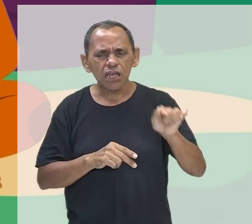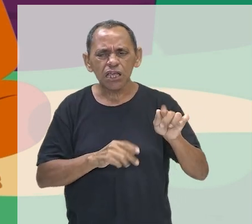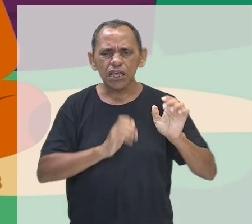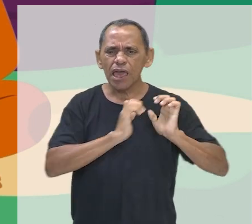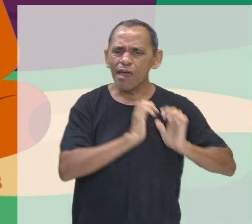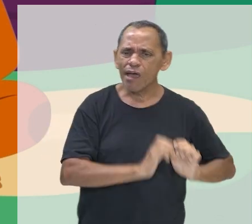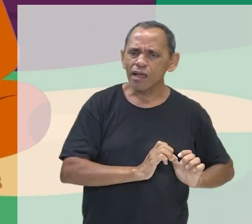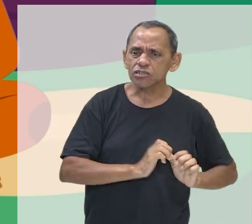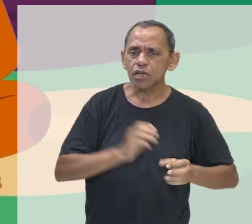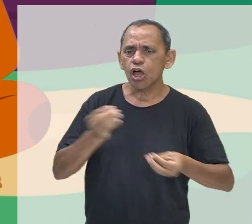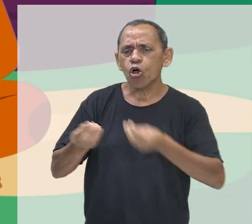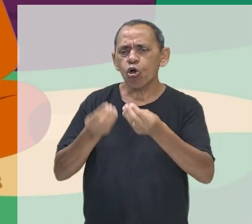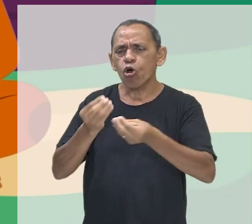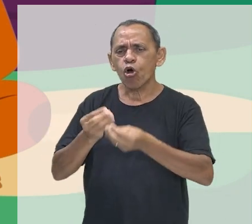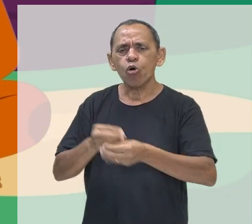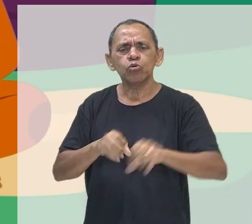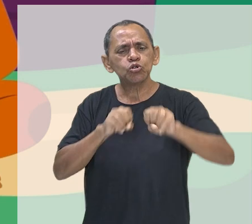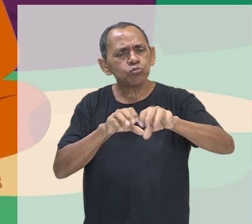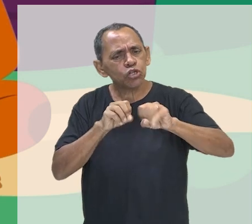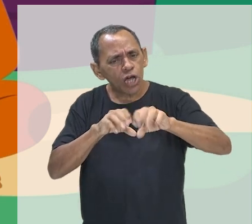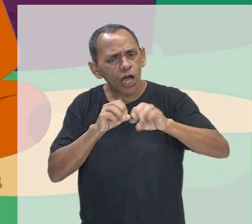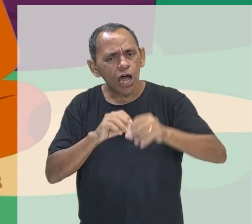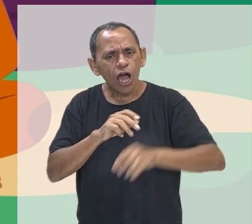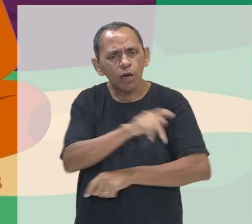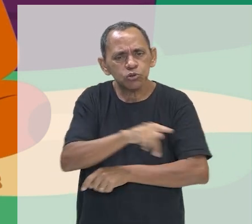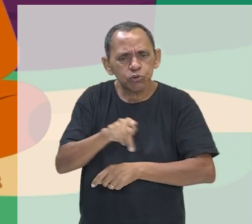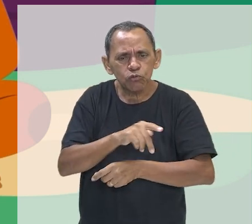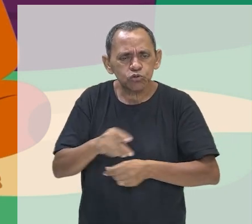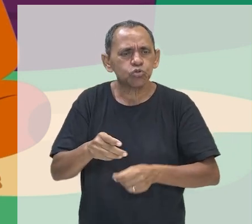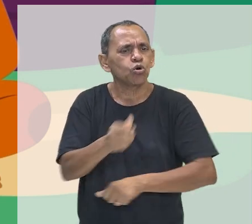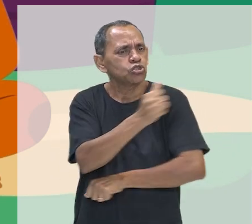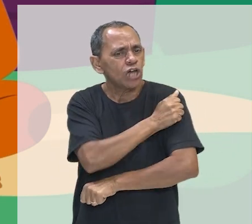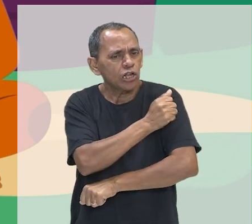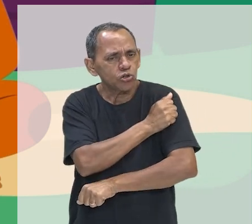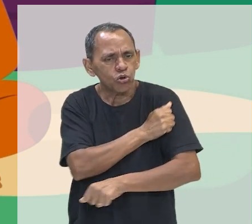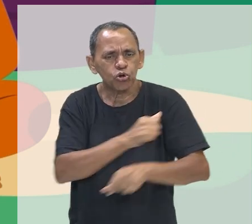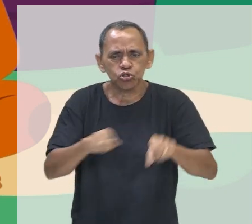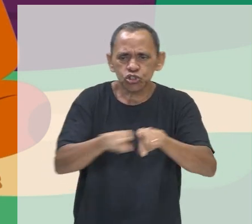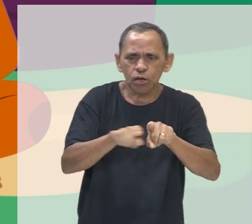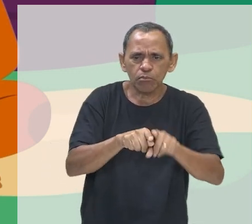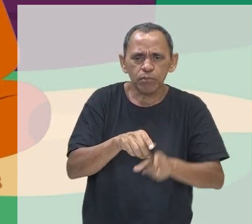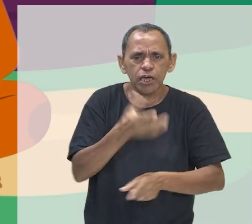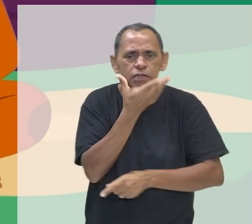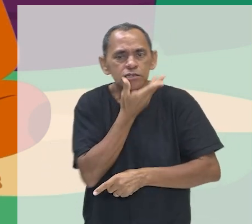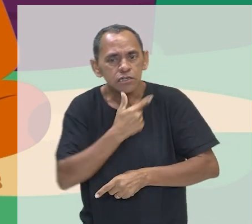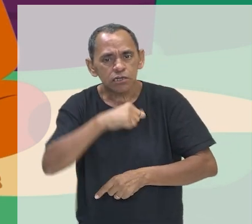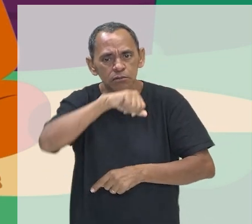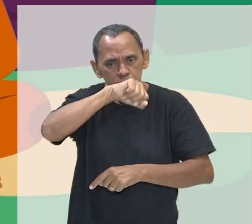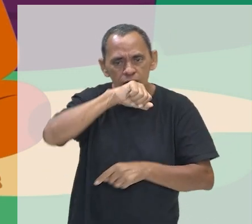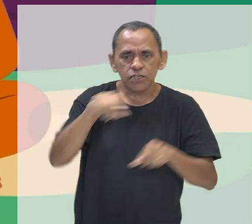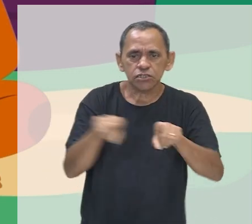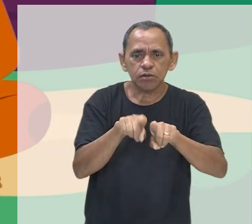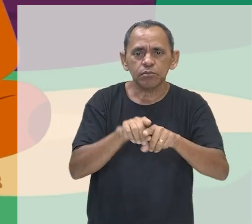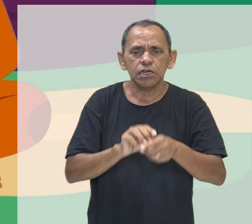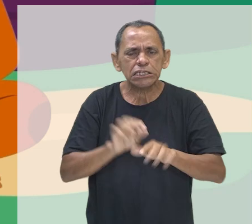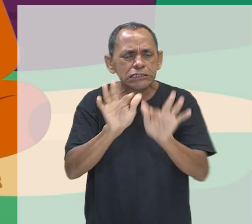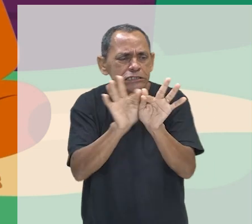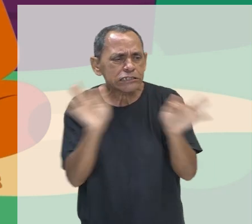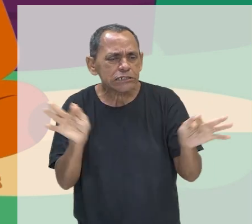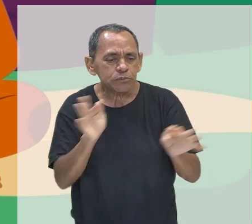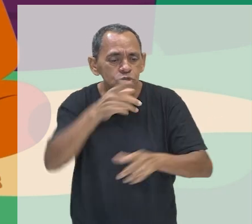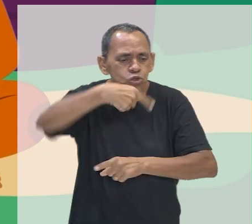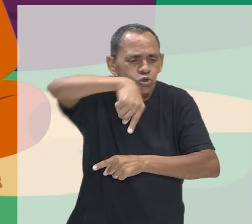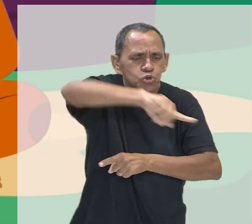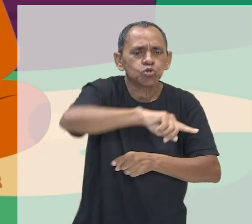colegas professores, aos meus alunos e seus pais de maneira simples para que todos entendam?